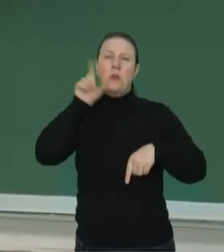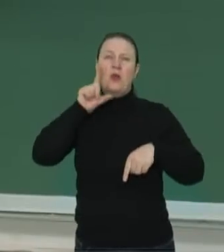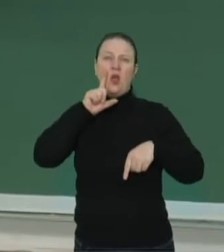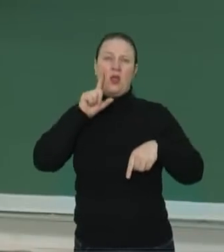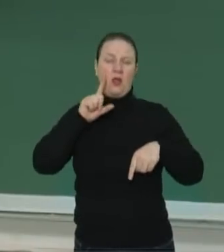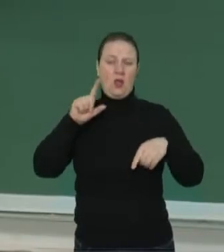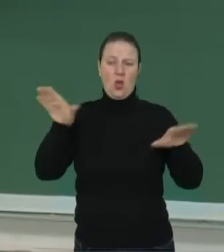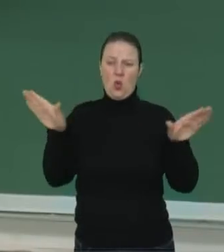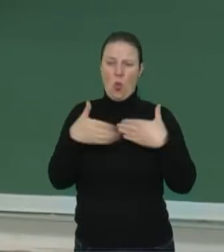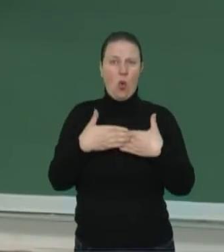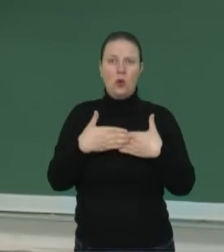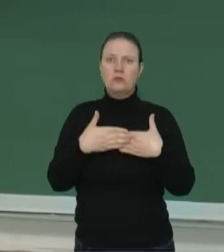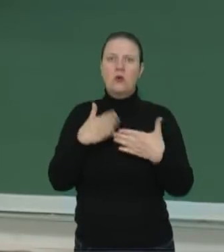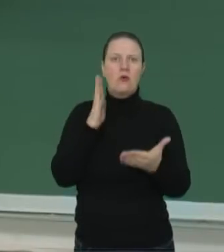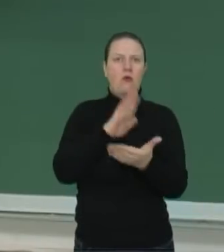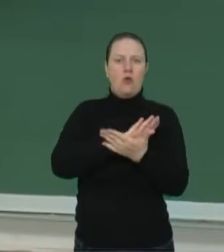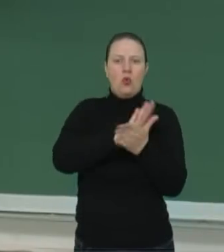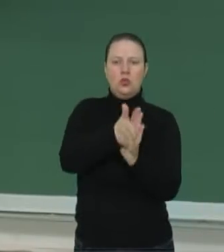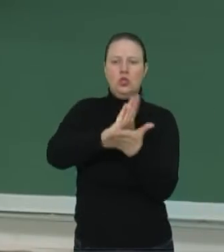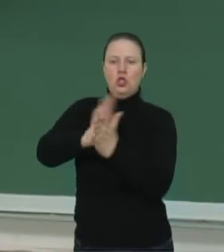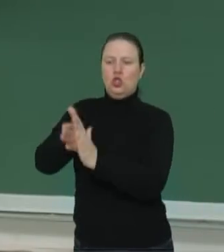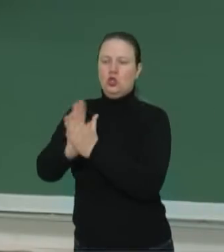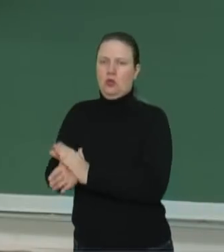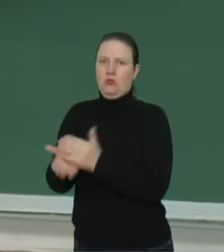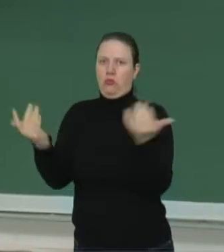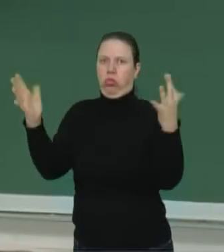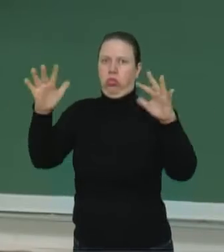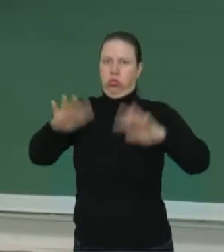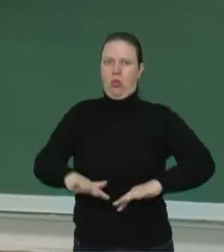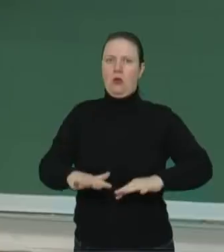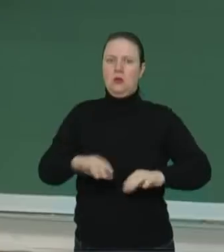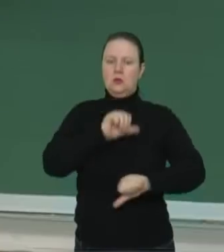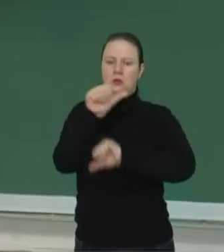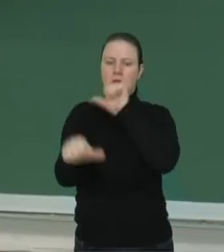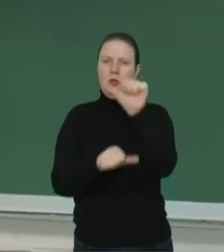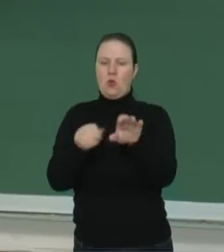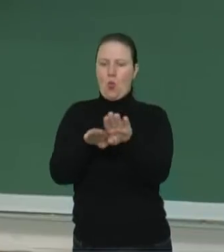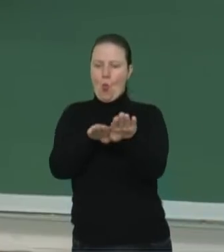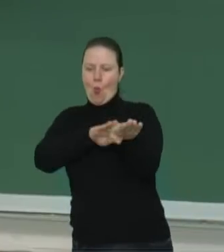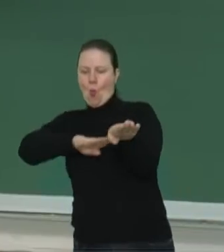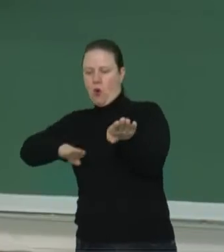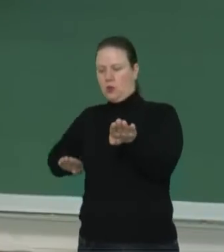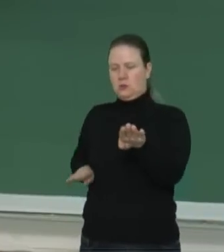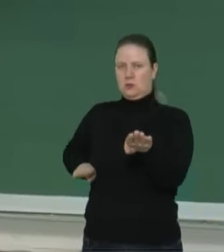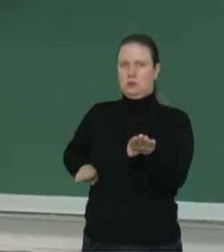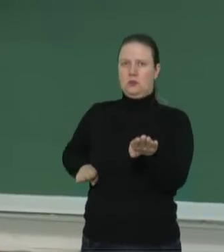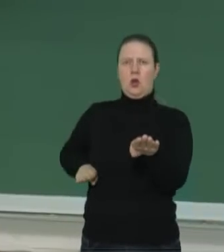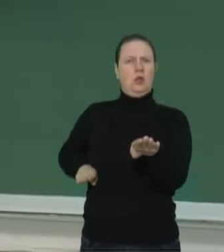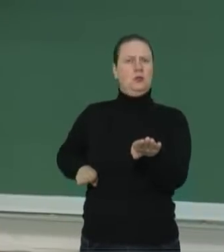ginásio e fizeram um estacionamento onde antes era o ginásio, para ver como essa derrota foi frustrante para